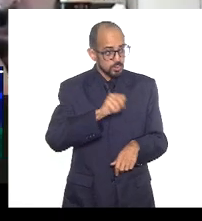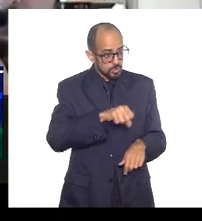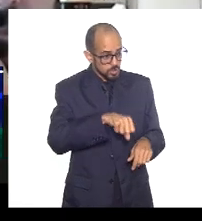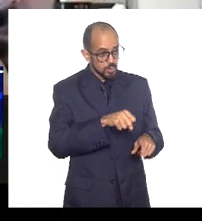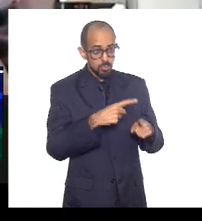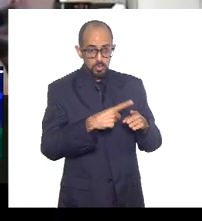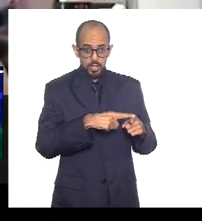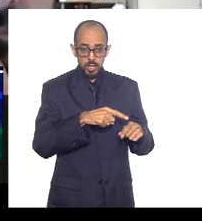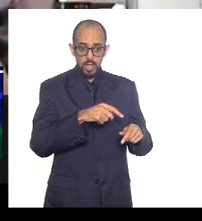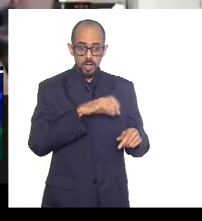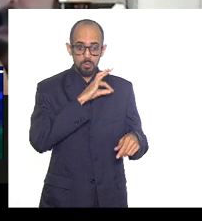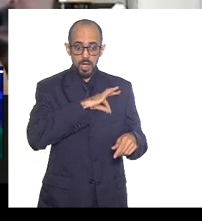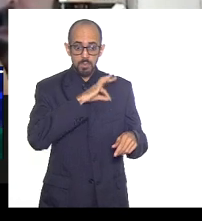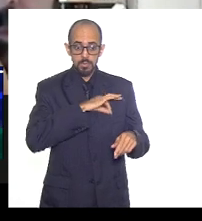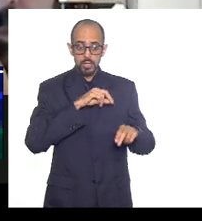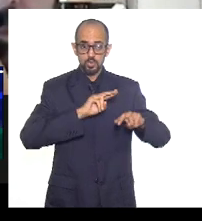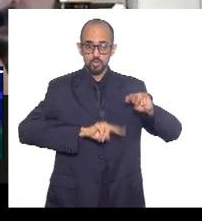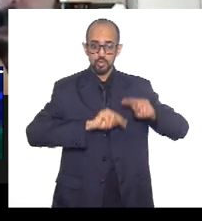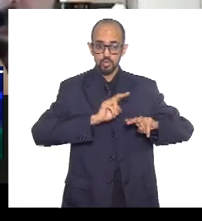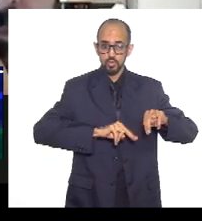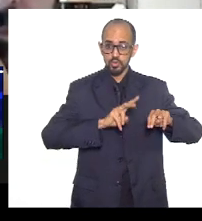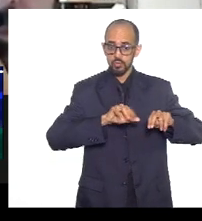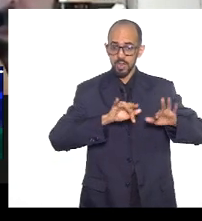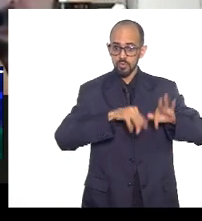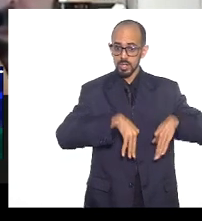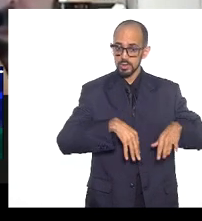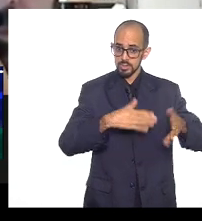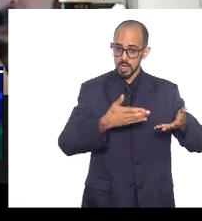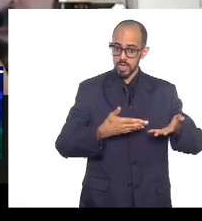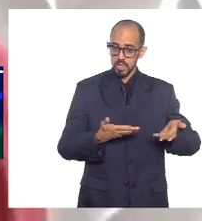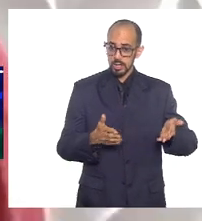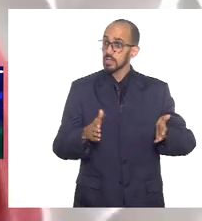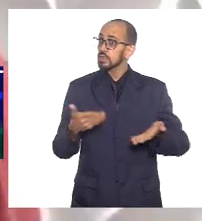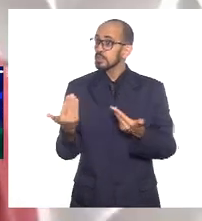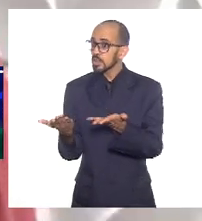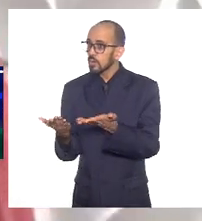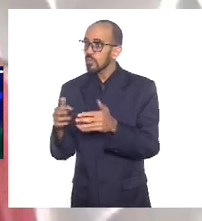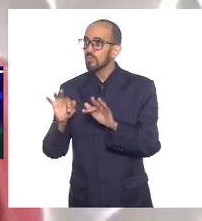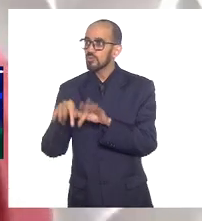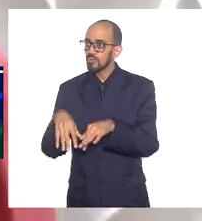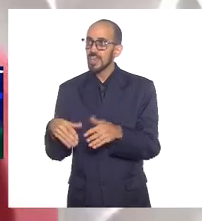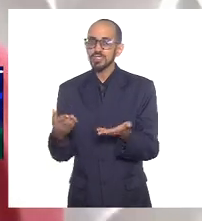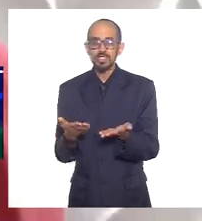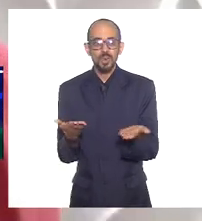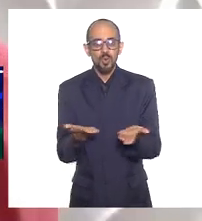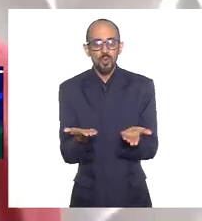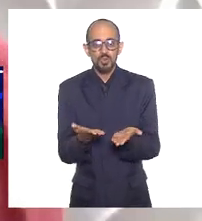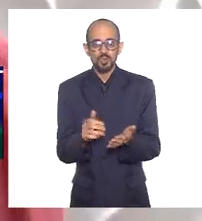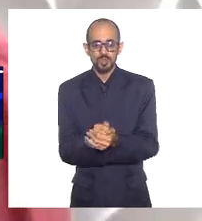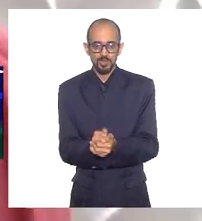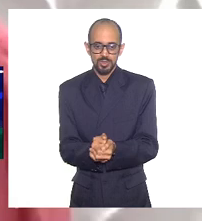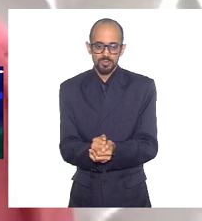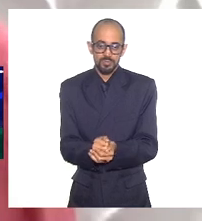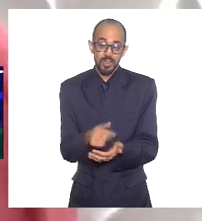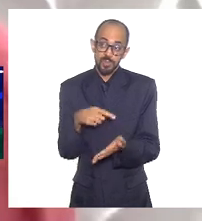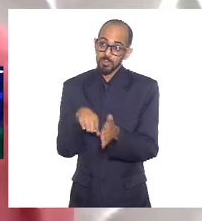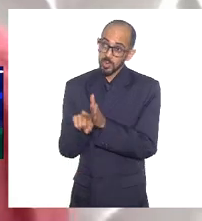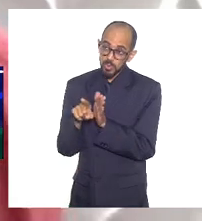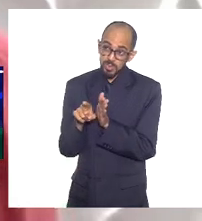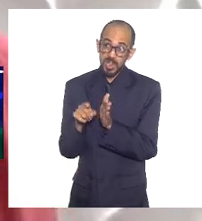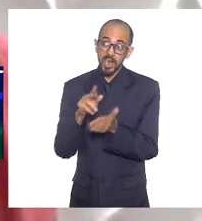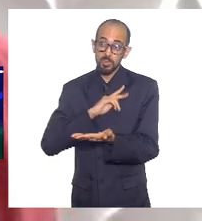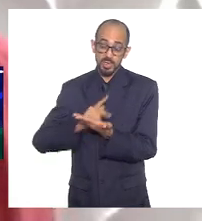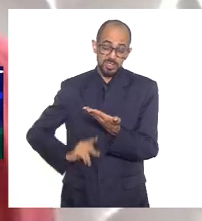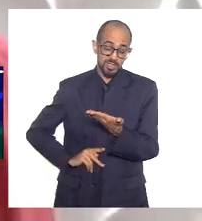fechar fecha hoje daí porque minha pergunta ao presidente mas ele acabou nesse final